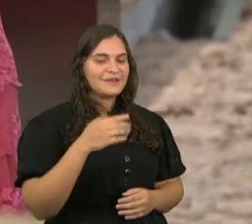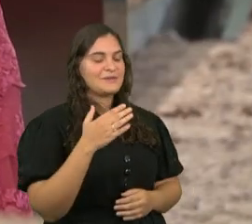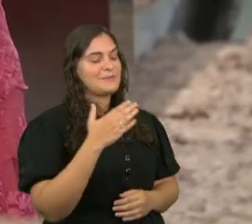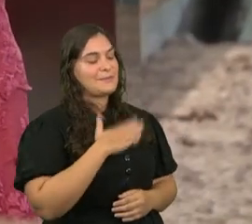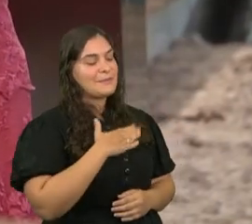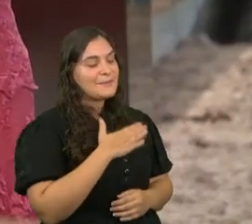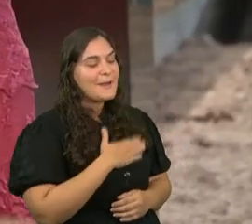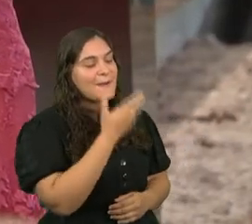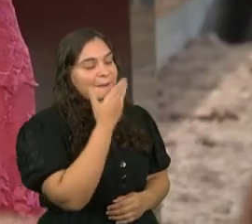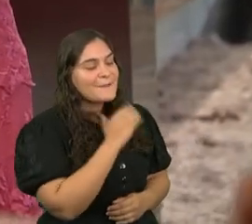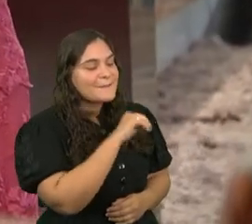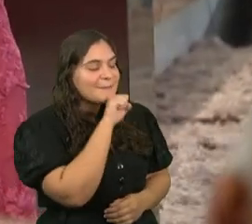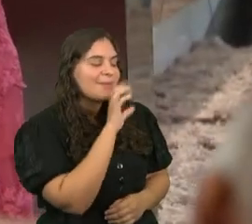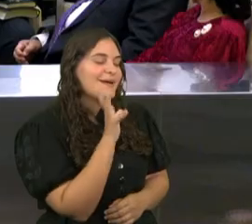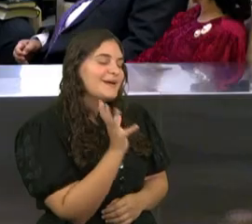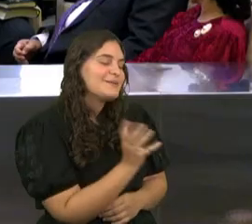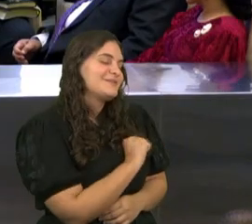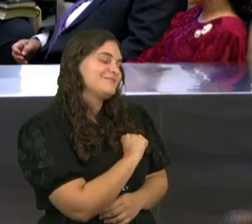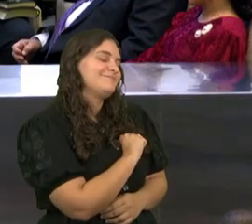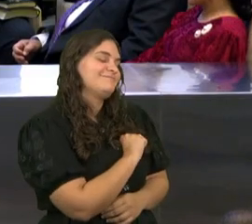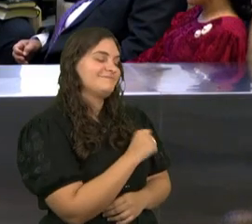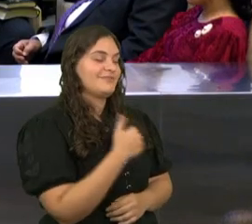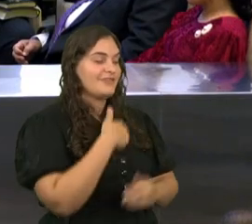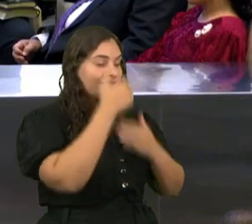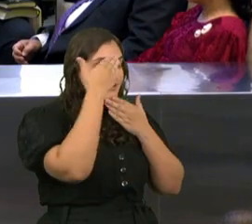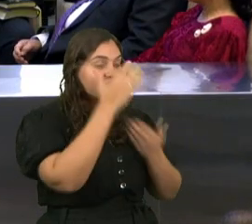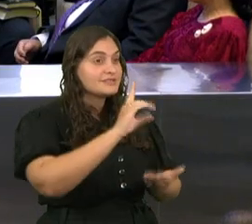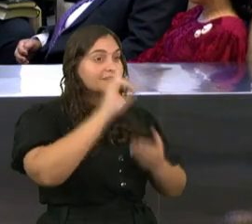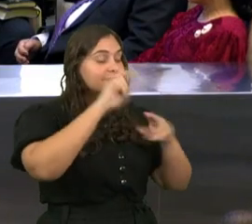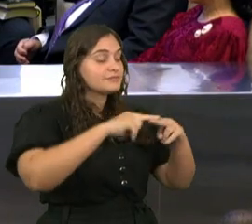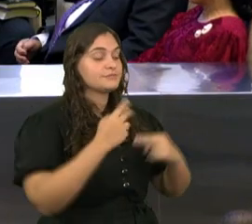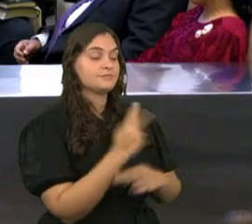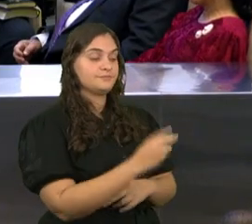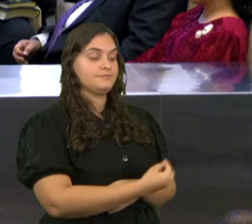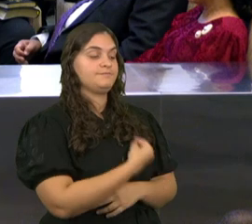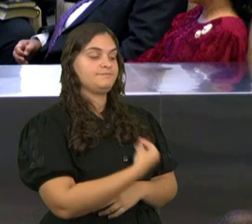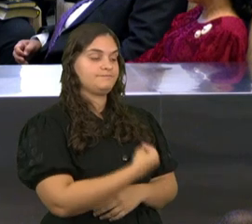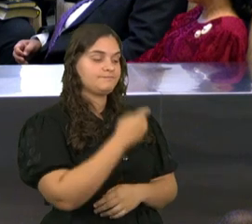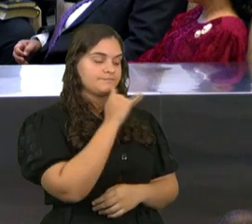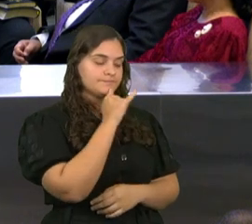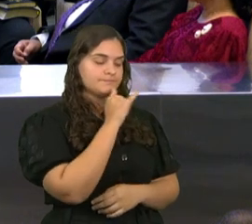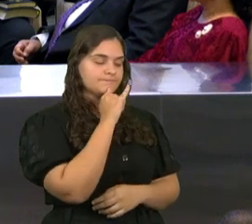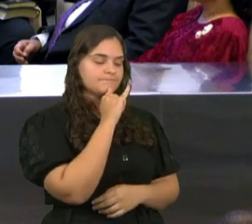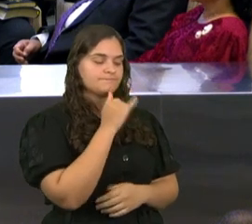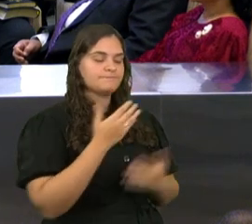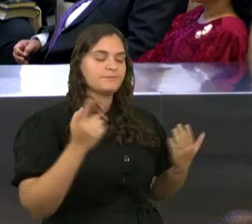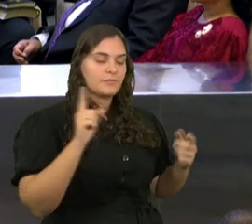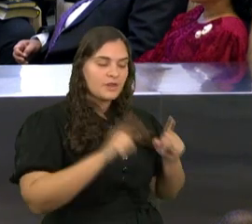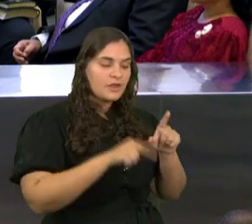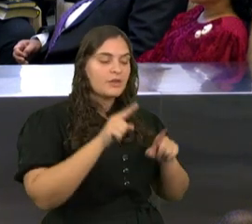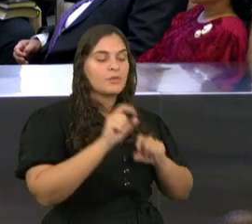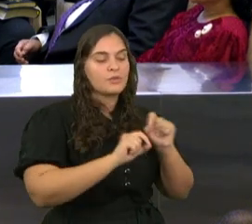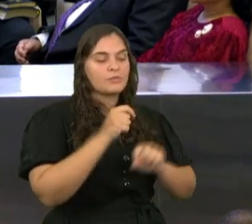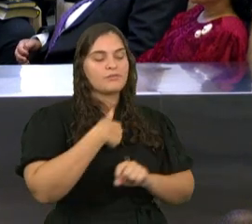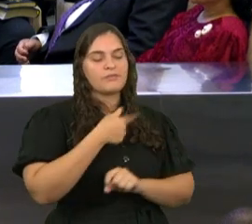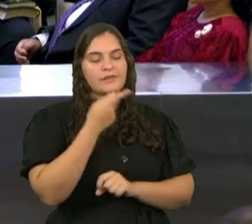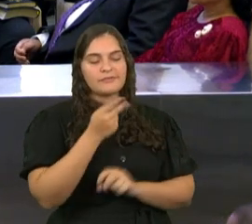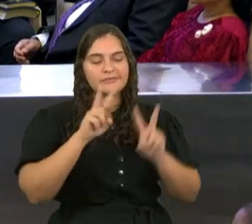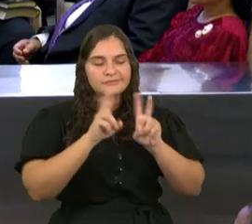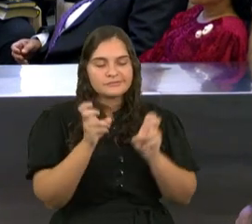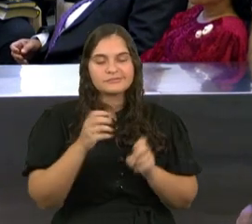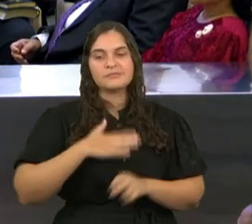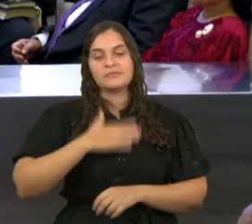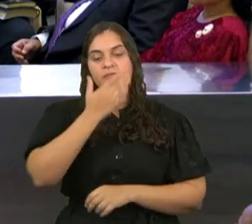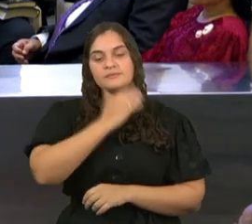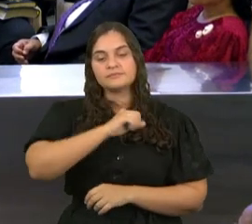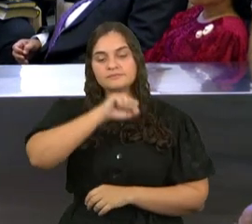paizinho. E eu agradeço a Deus por sua vida e exemplo. E é esse o testemunho do meu pai que eu quero deixar